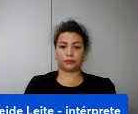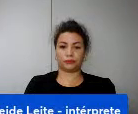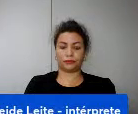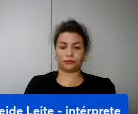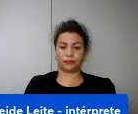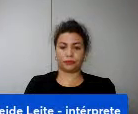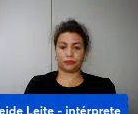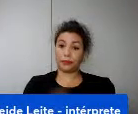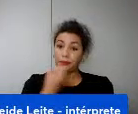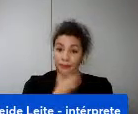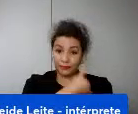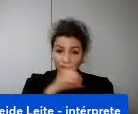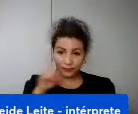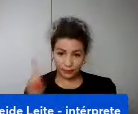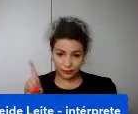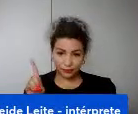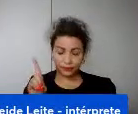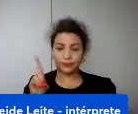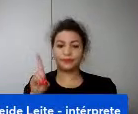Bom dia